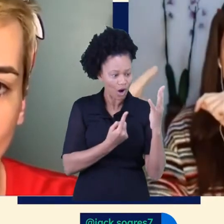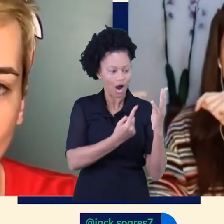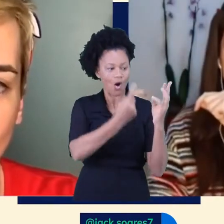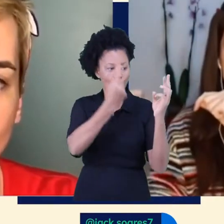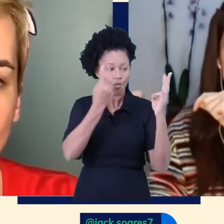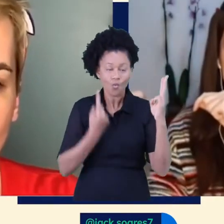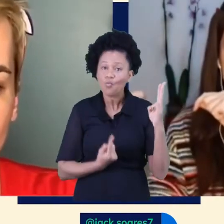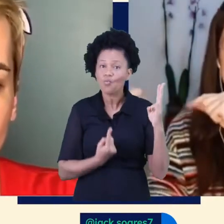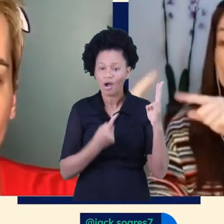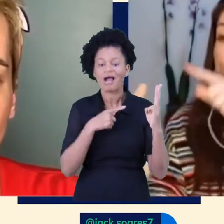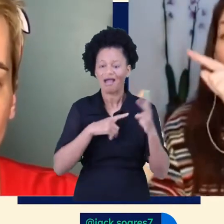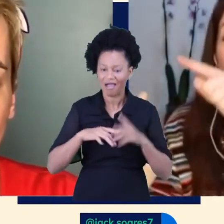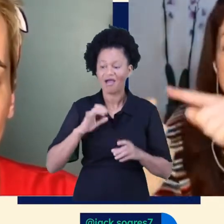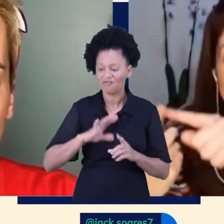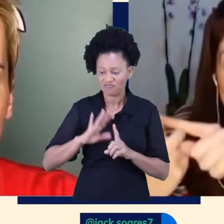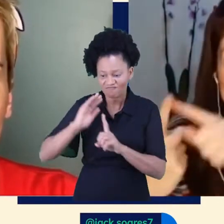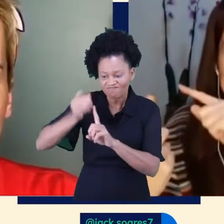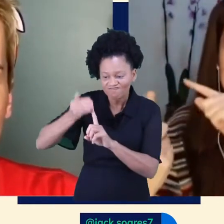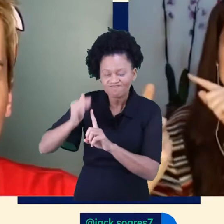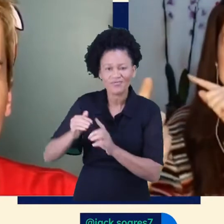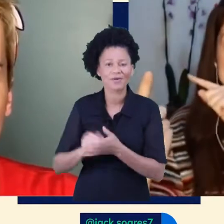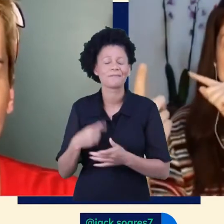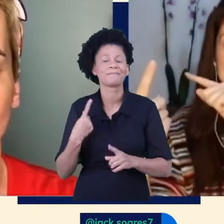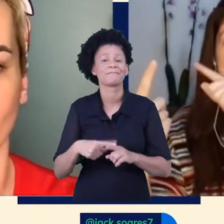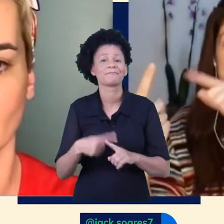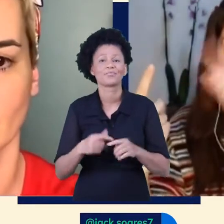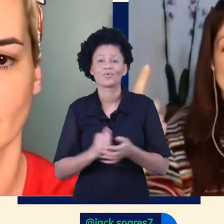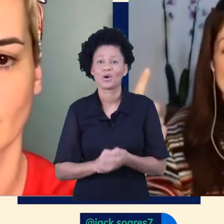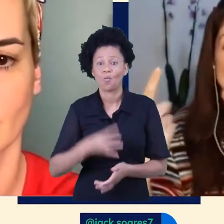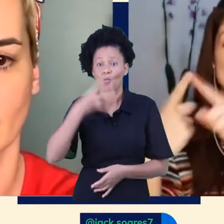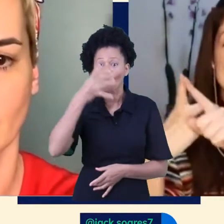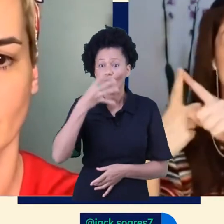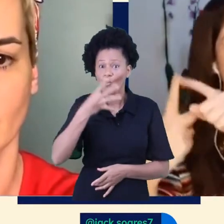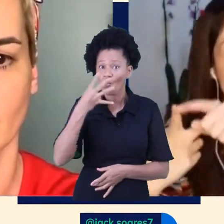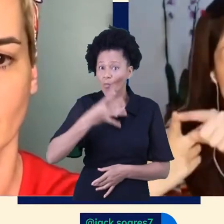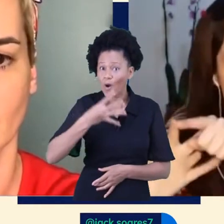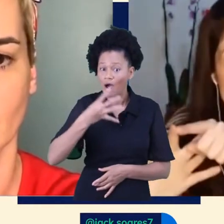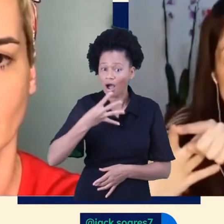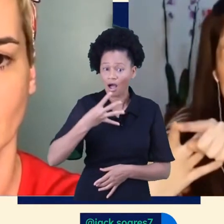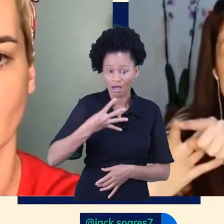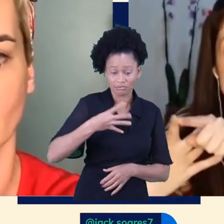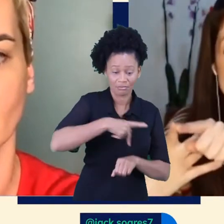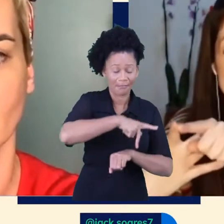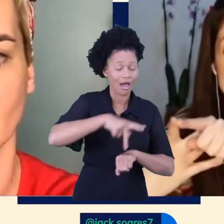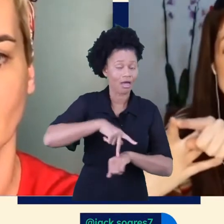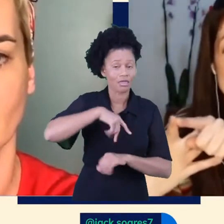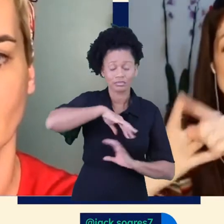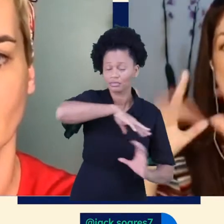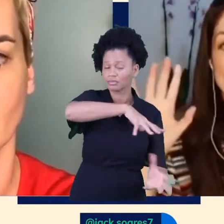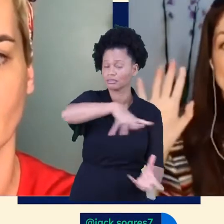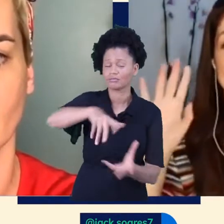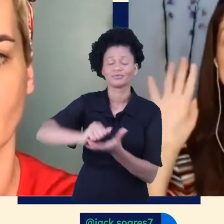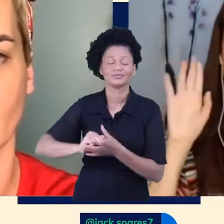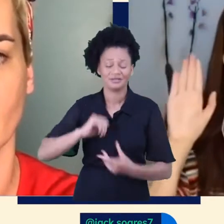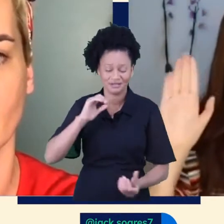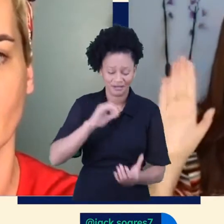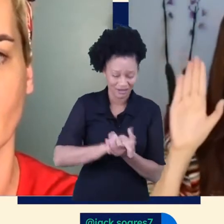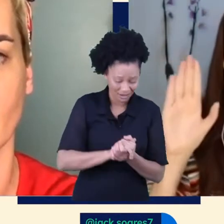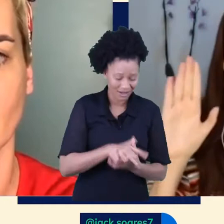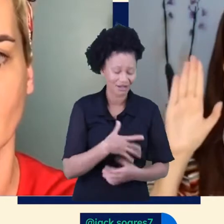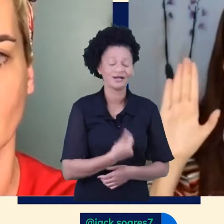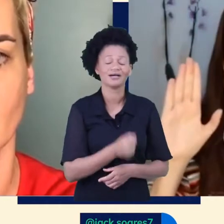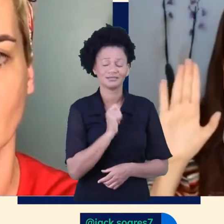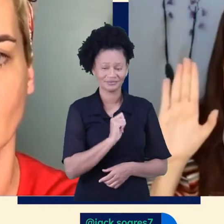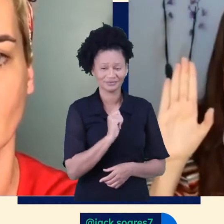em casamento infantil? Por que é o 5º país do mundo, né, no ranking mundial em número de feminicídio? Opa, está acontecendo